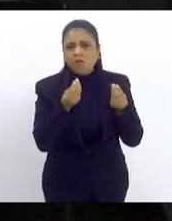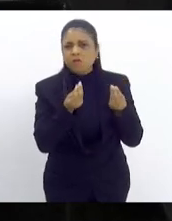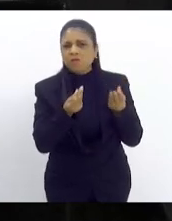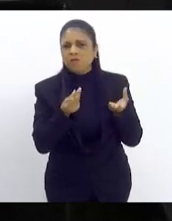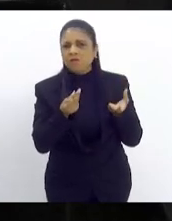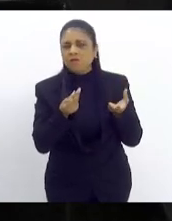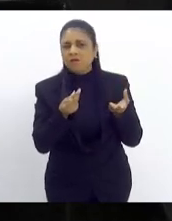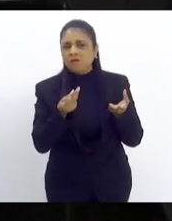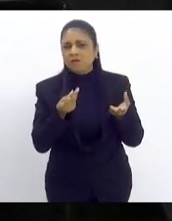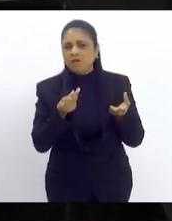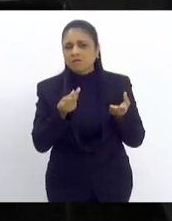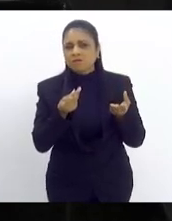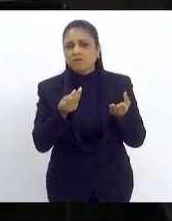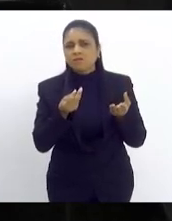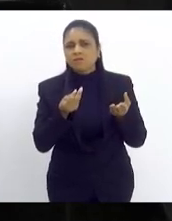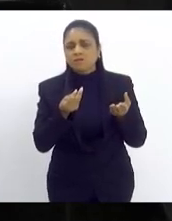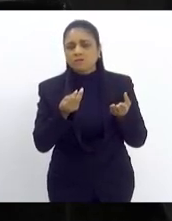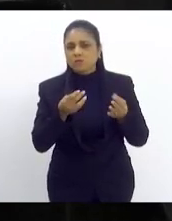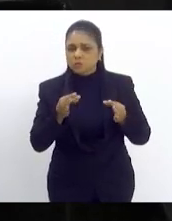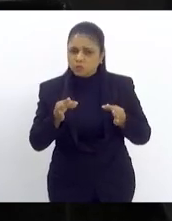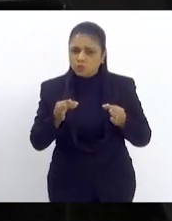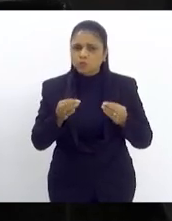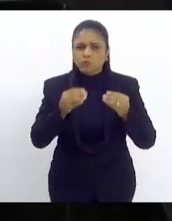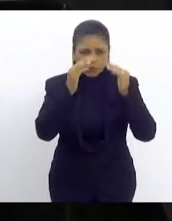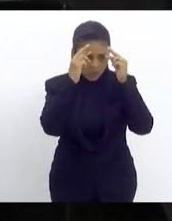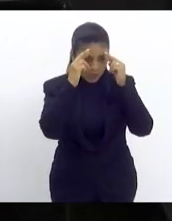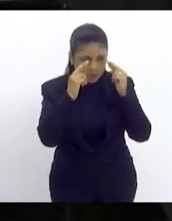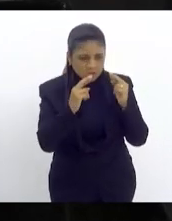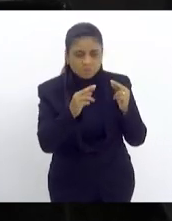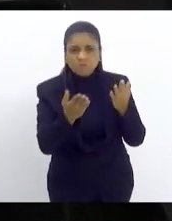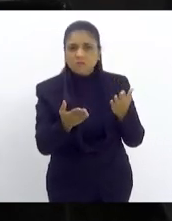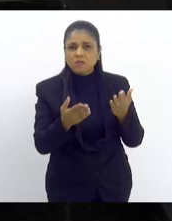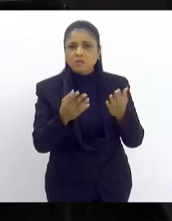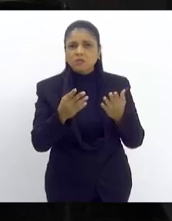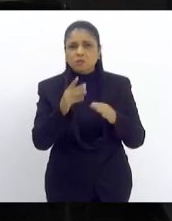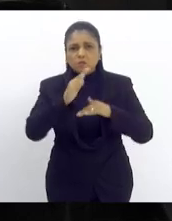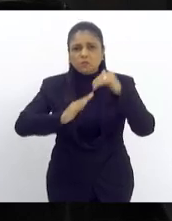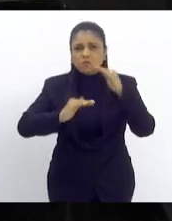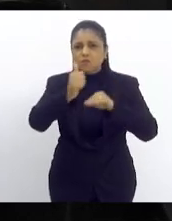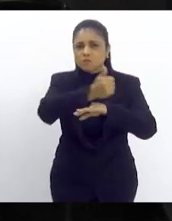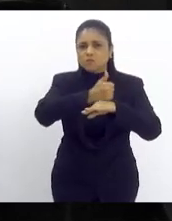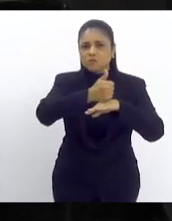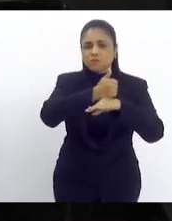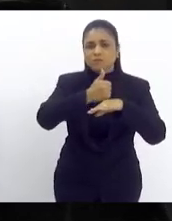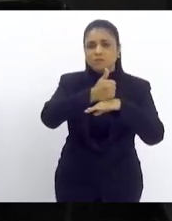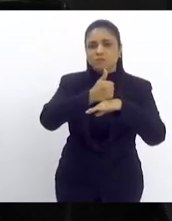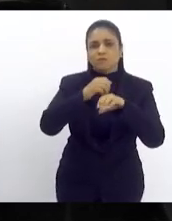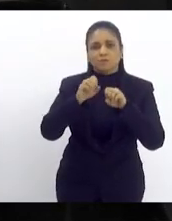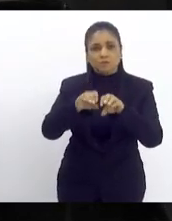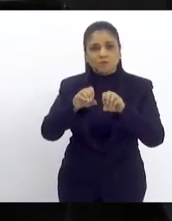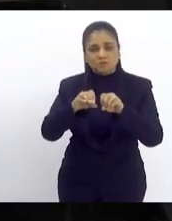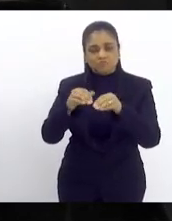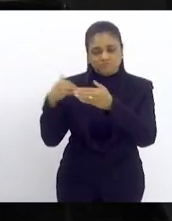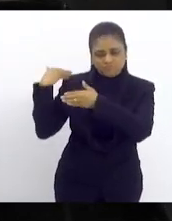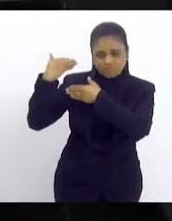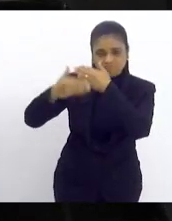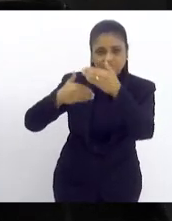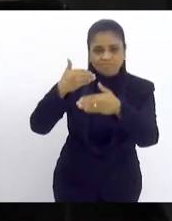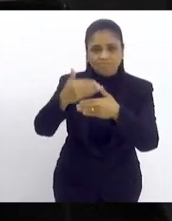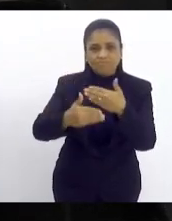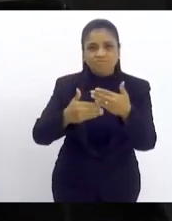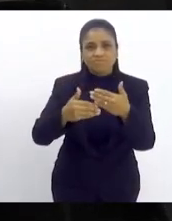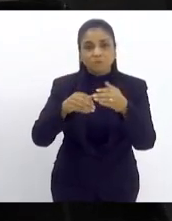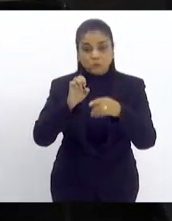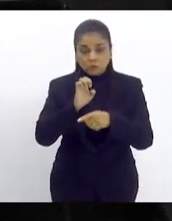com todo respeito mas um profissional de educação que inicia a sua trajetória no estado com